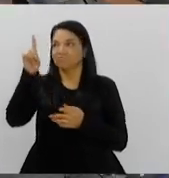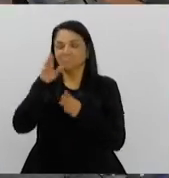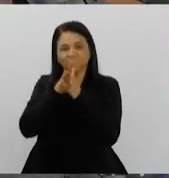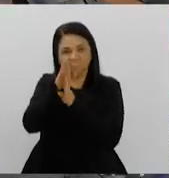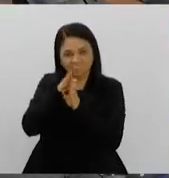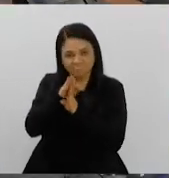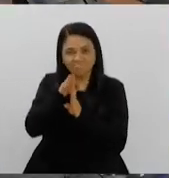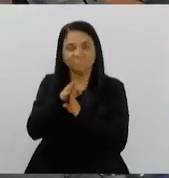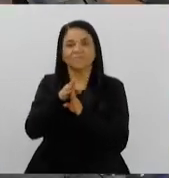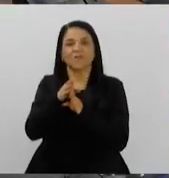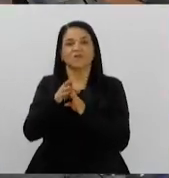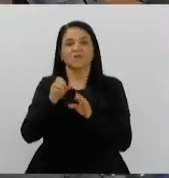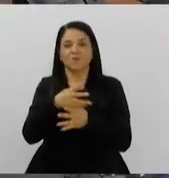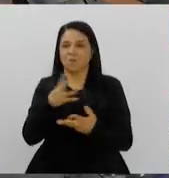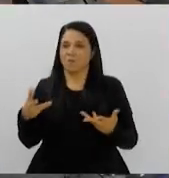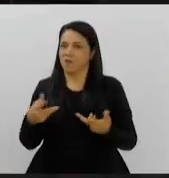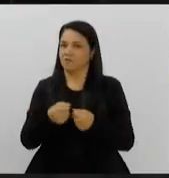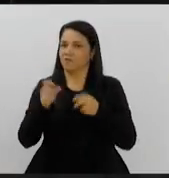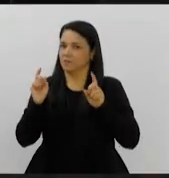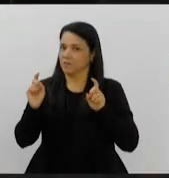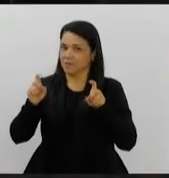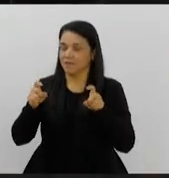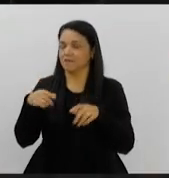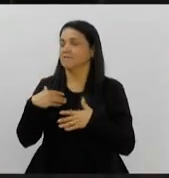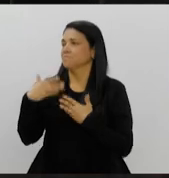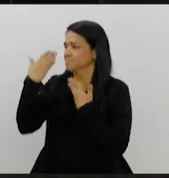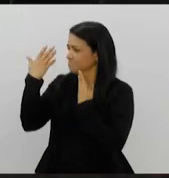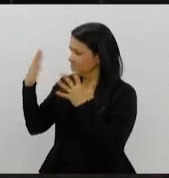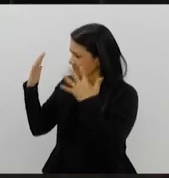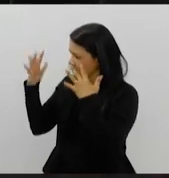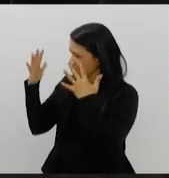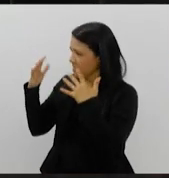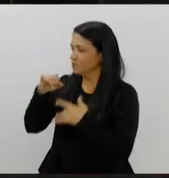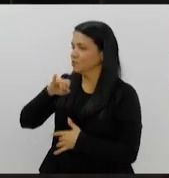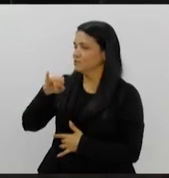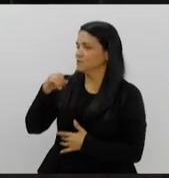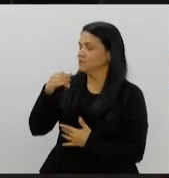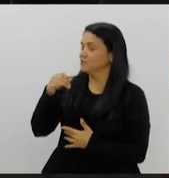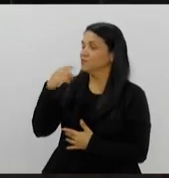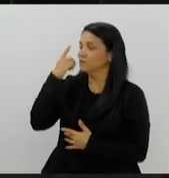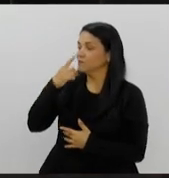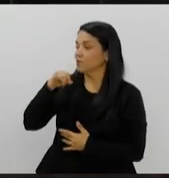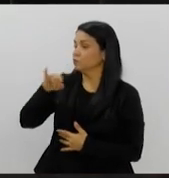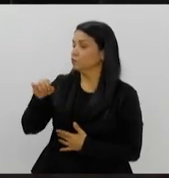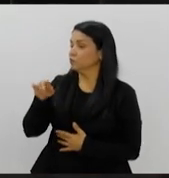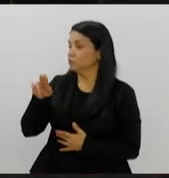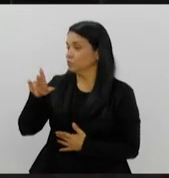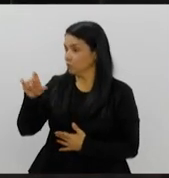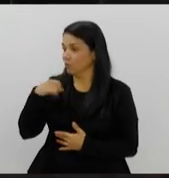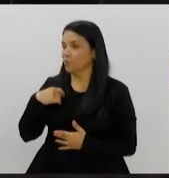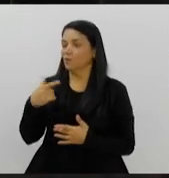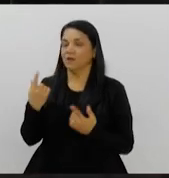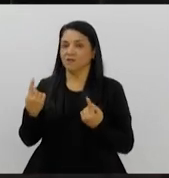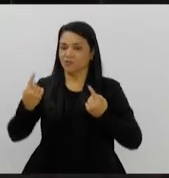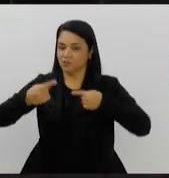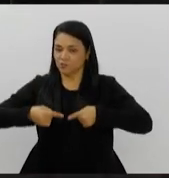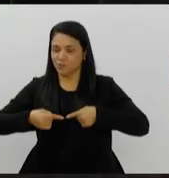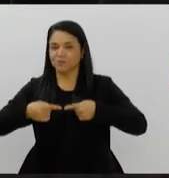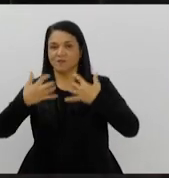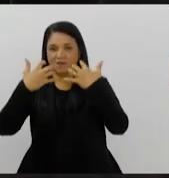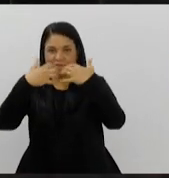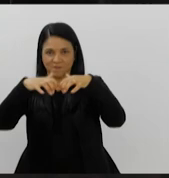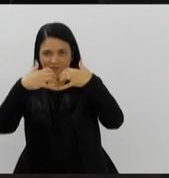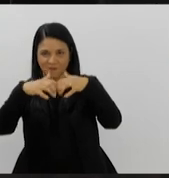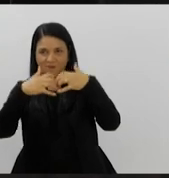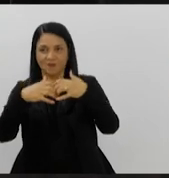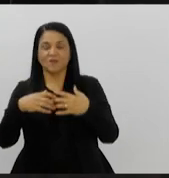presidente. Obrigada, deputado Júlio, parabéns pela corrida ali na prefeitura de Teresópolis e